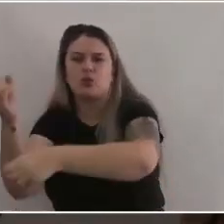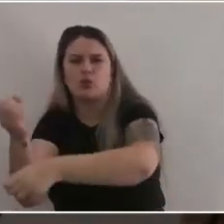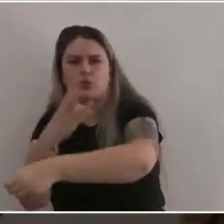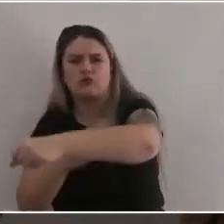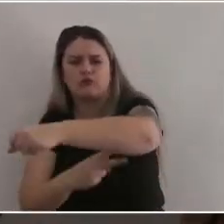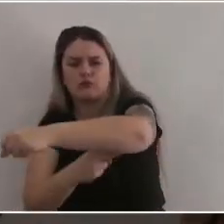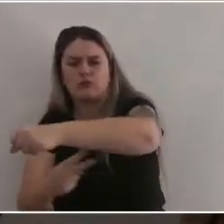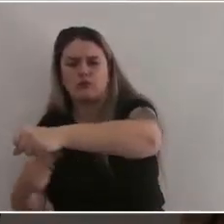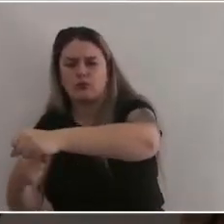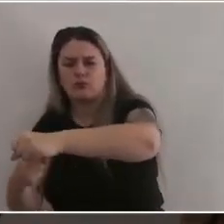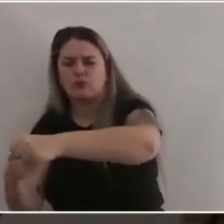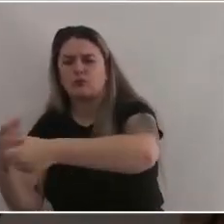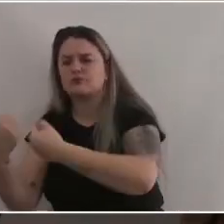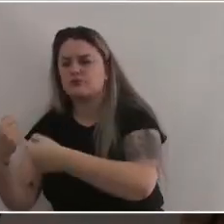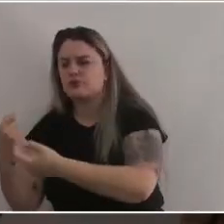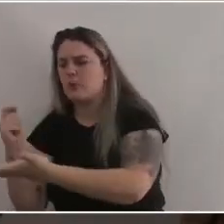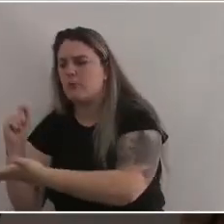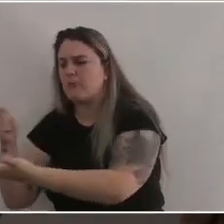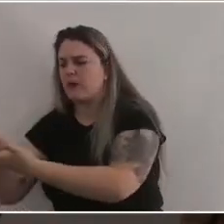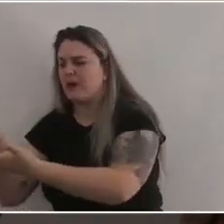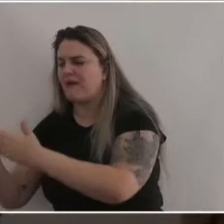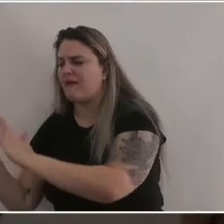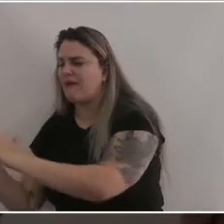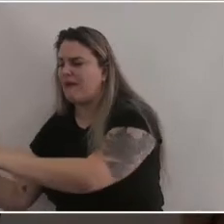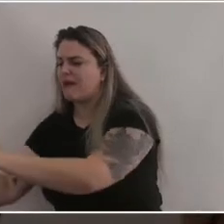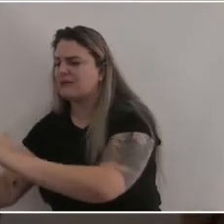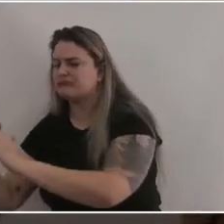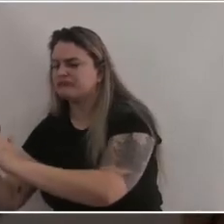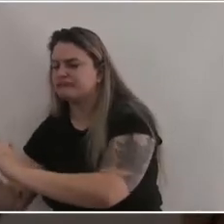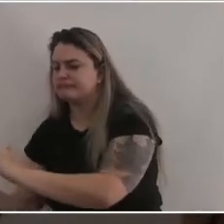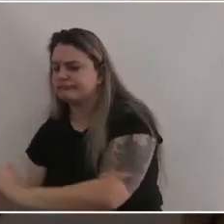ponte, que liga o centro ao São Cristóvão.